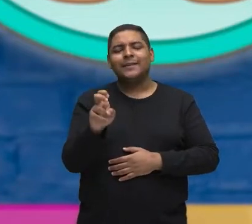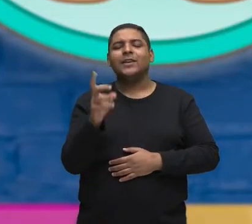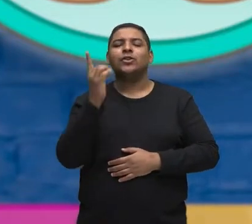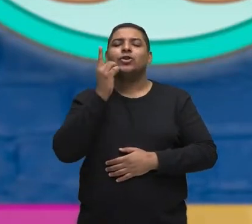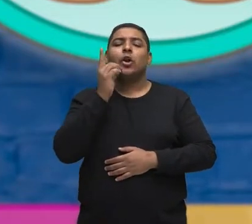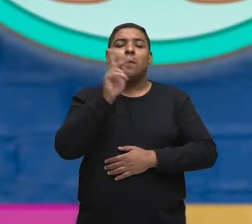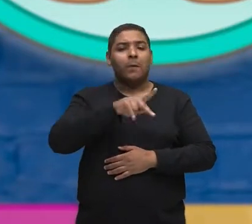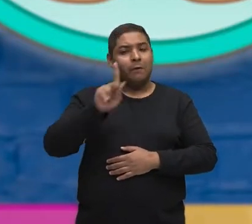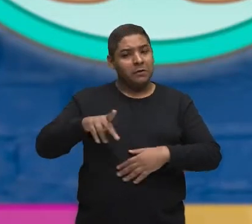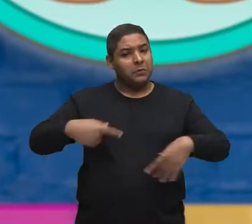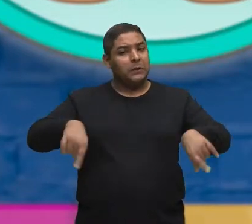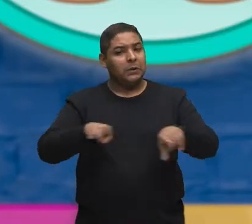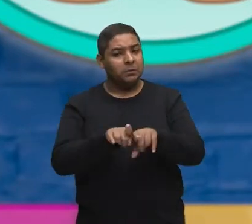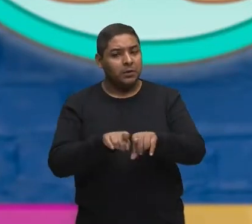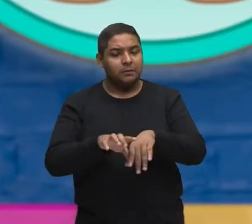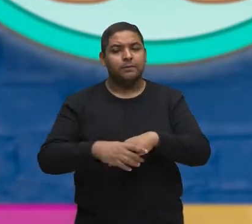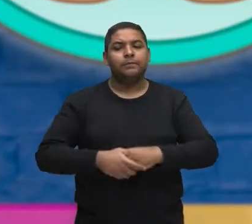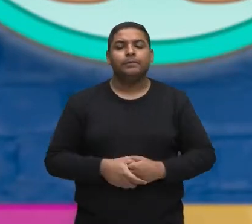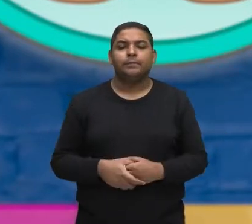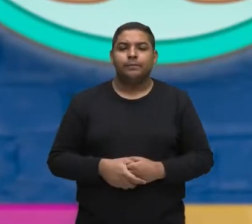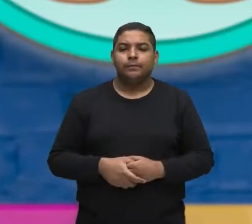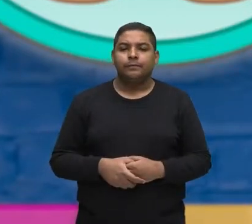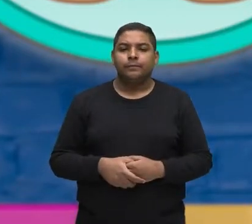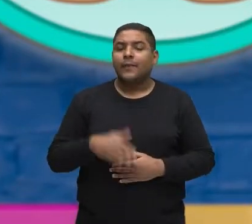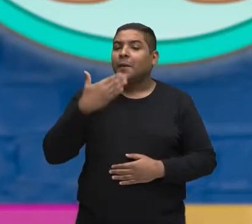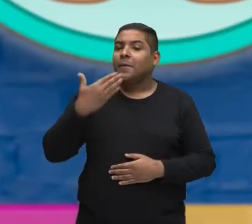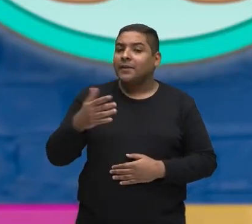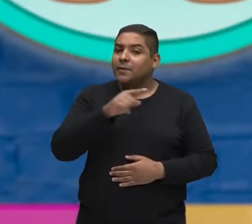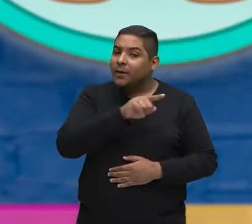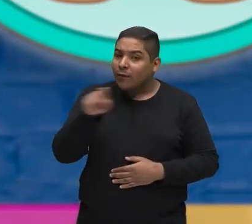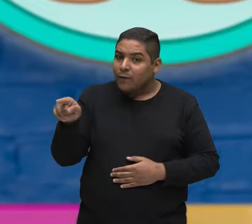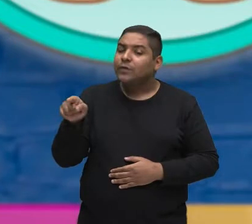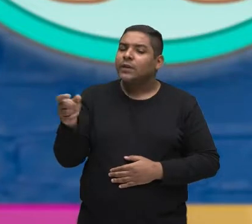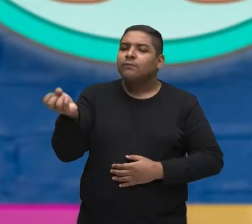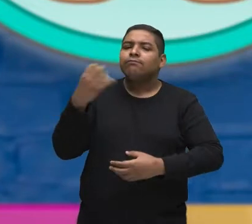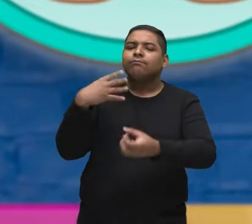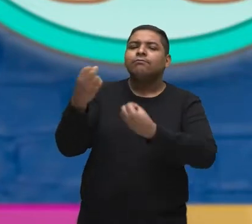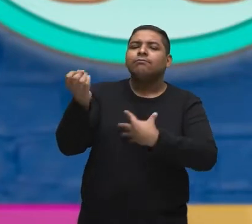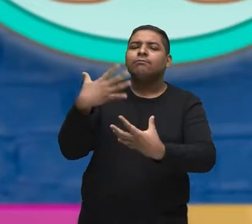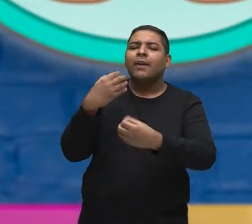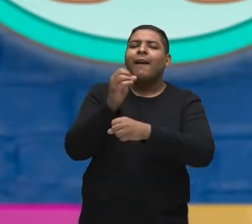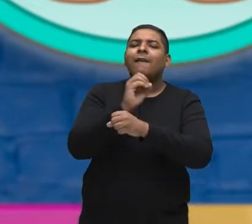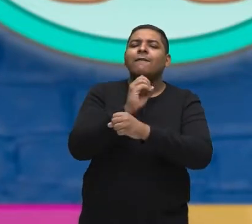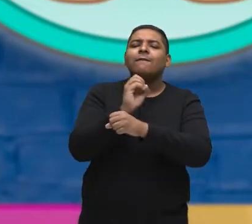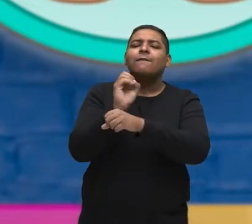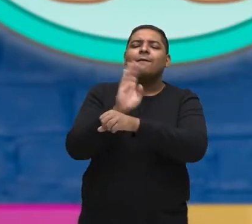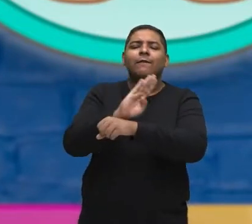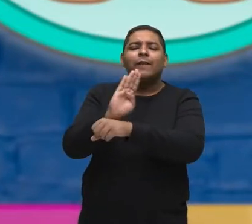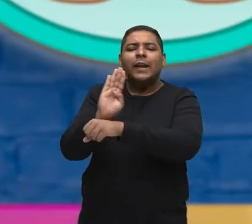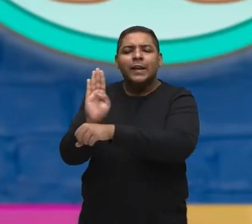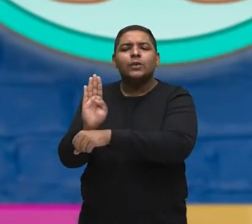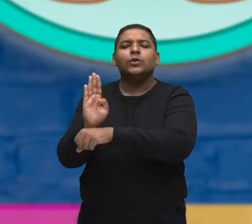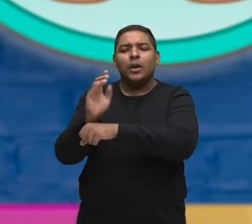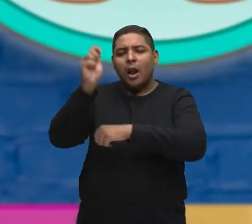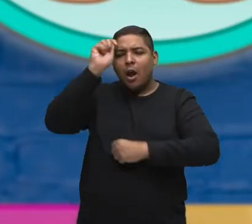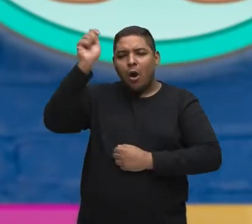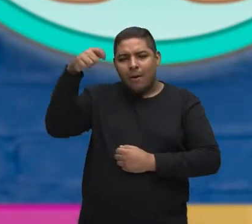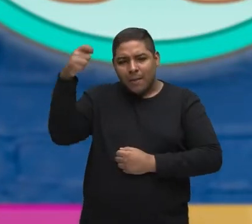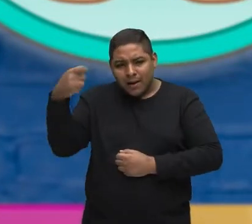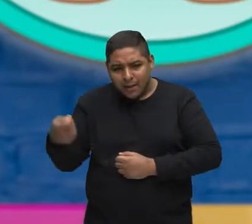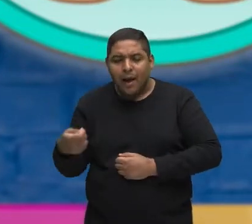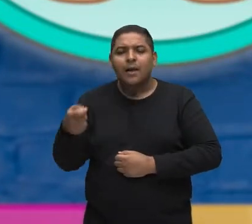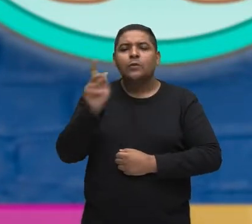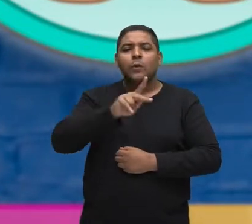Dia do Professor. E pedir para vocês enviarem vídeos de homenagem aos professores, que seria